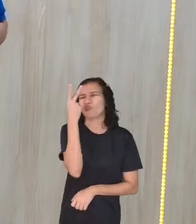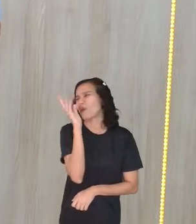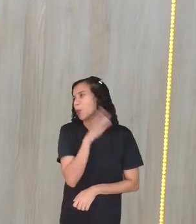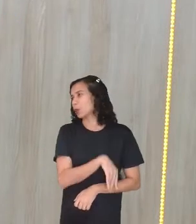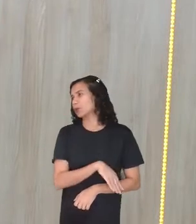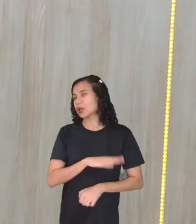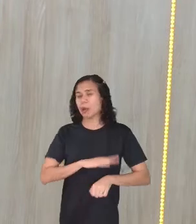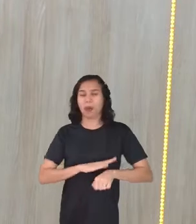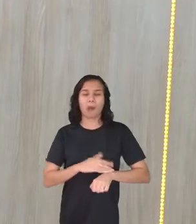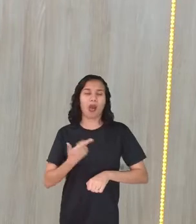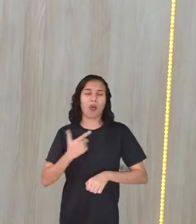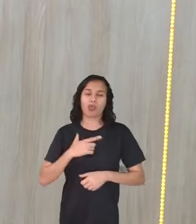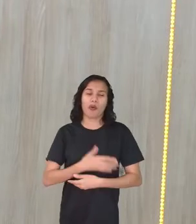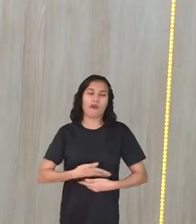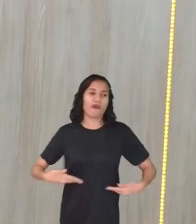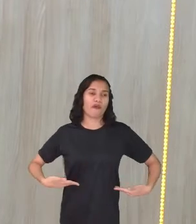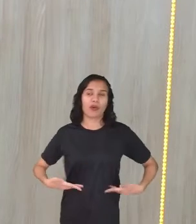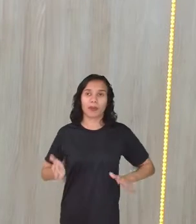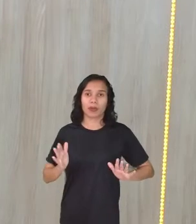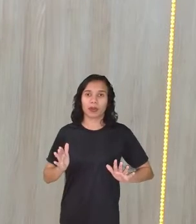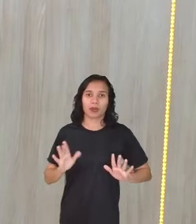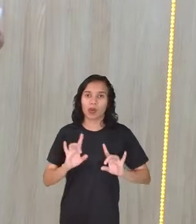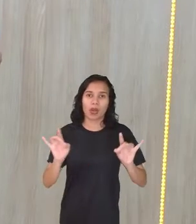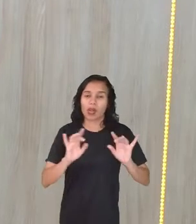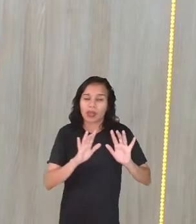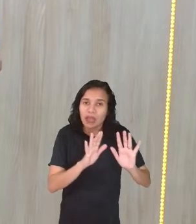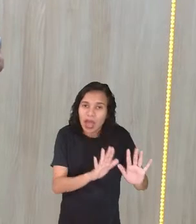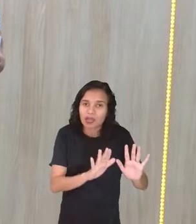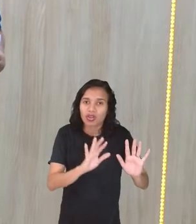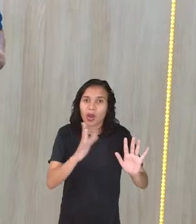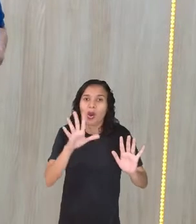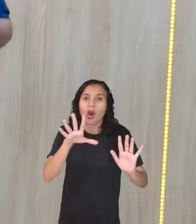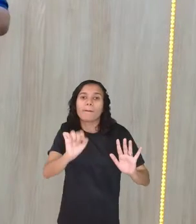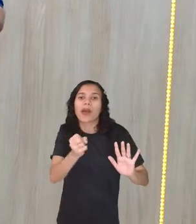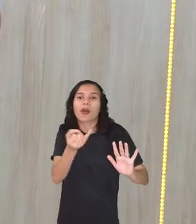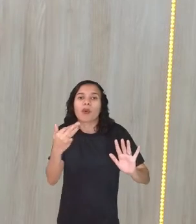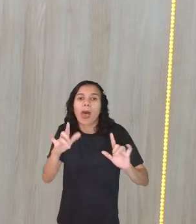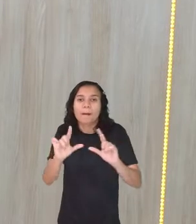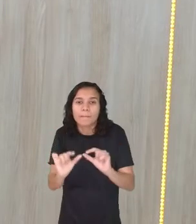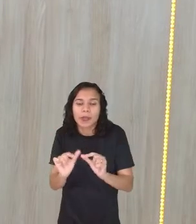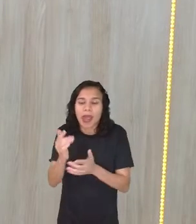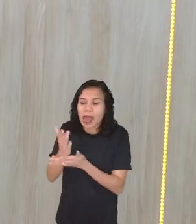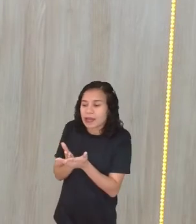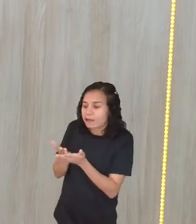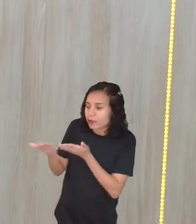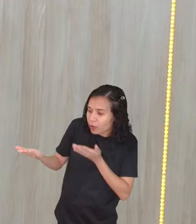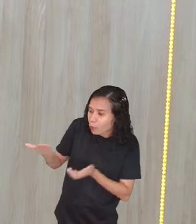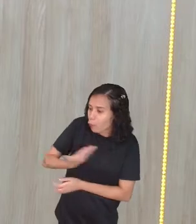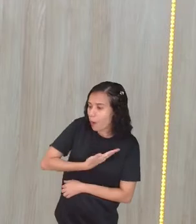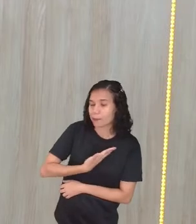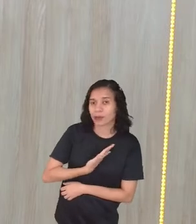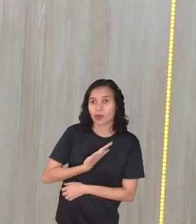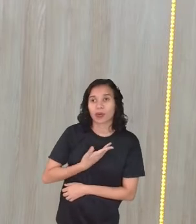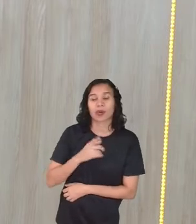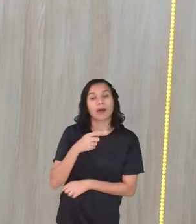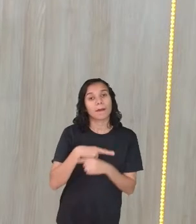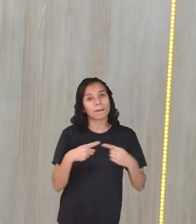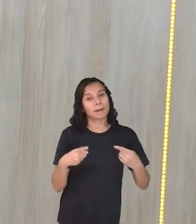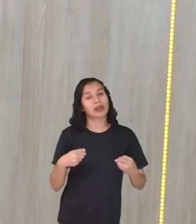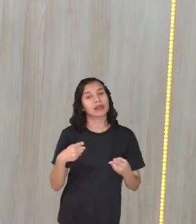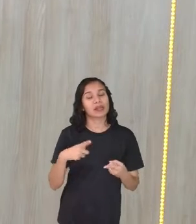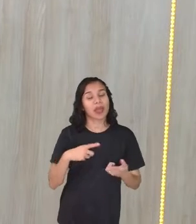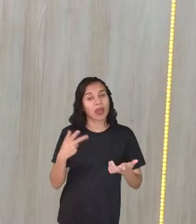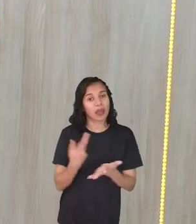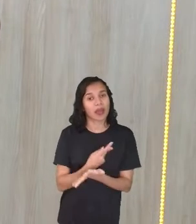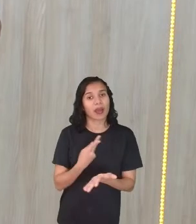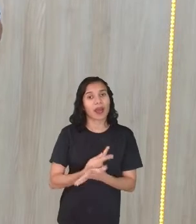momento a gente não está com fome, então não recebe. Ou então pega menos, né? Divide com um amigo, mas é muito grande